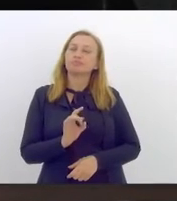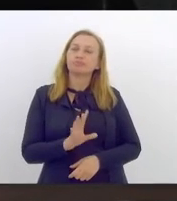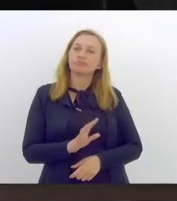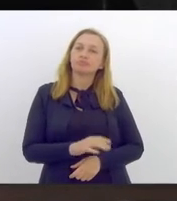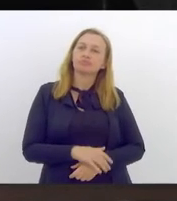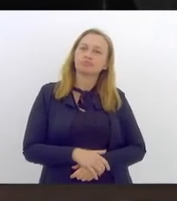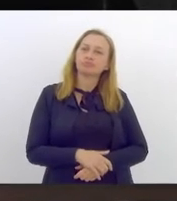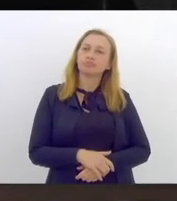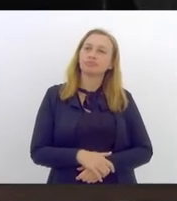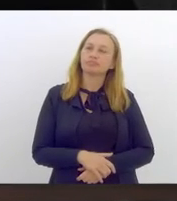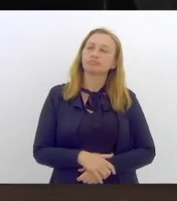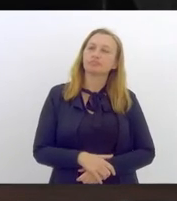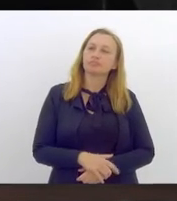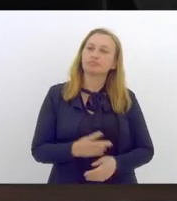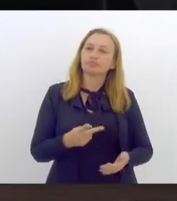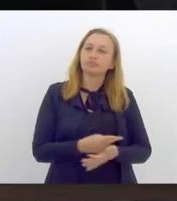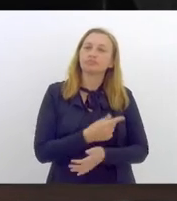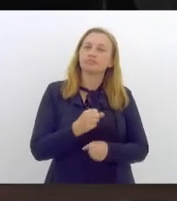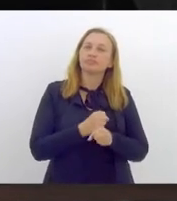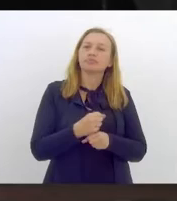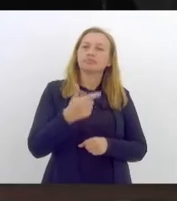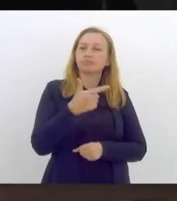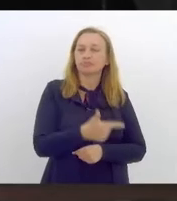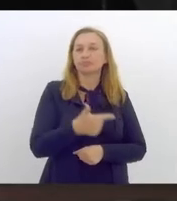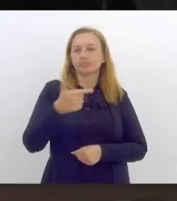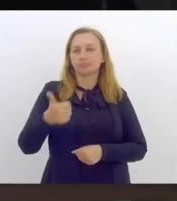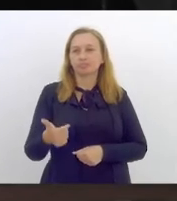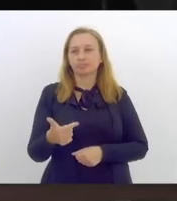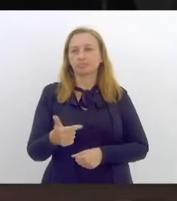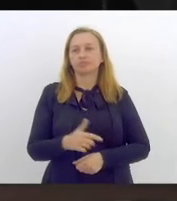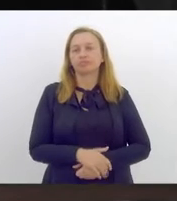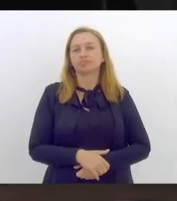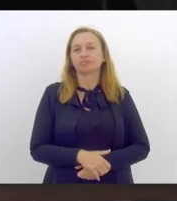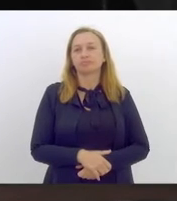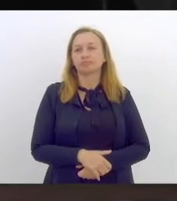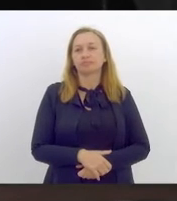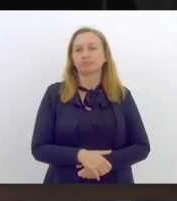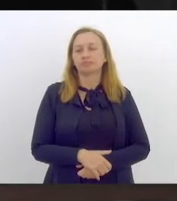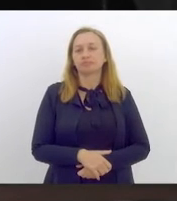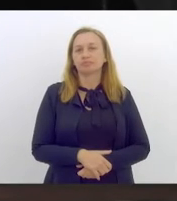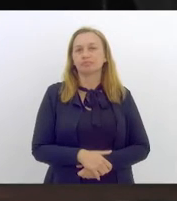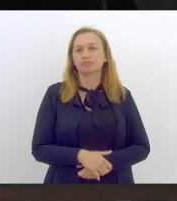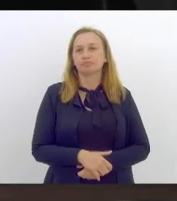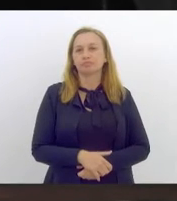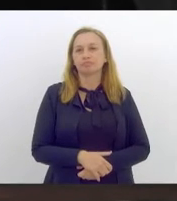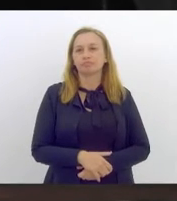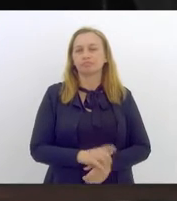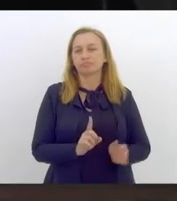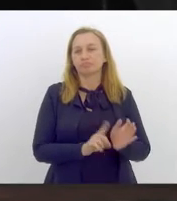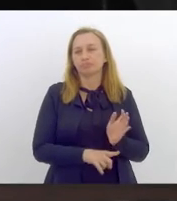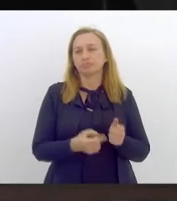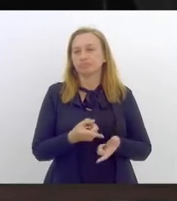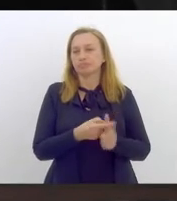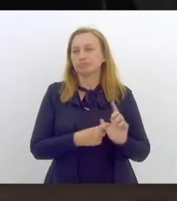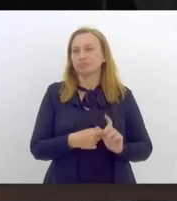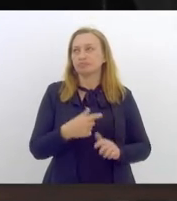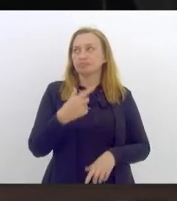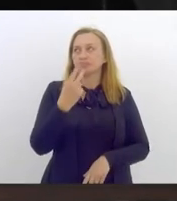dará no ano de 2022. Isso vai importar numa dedução da dívida em torno